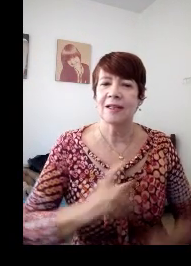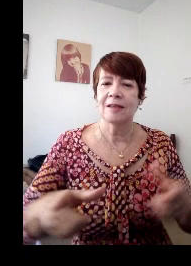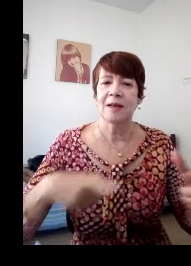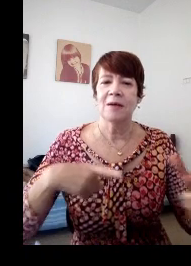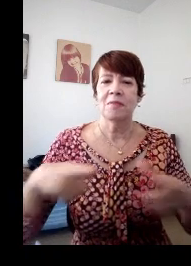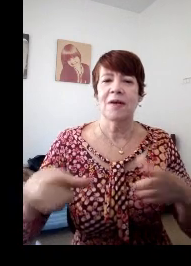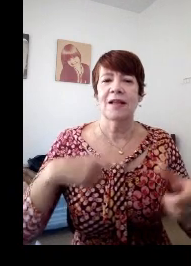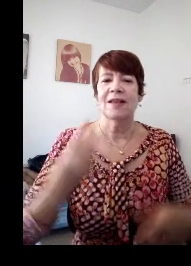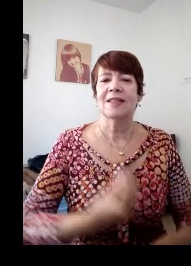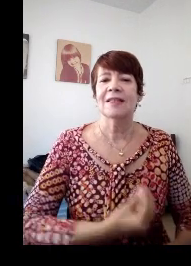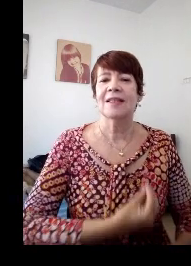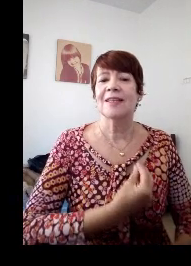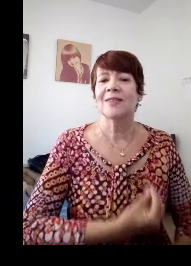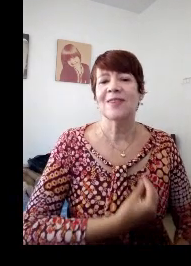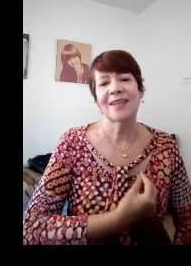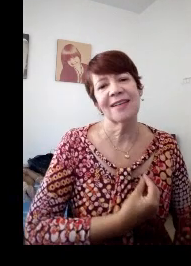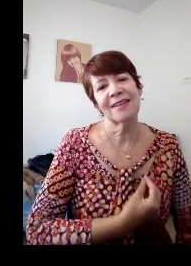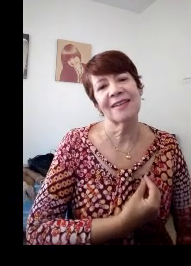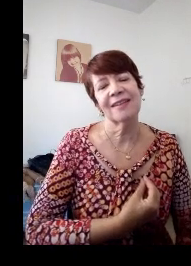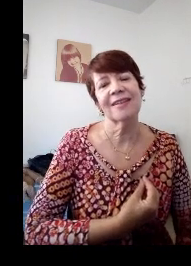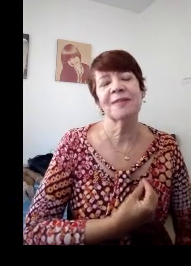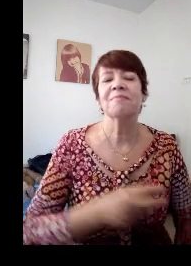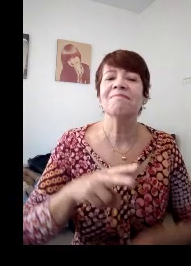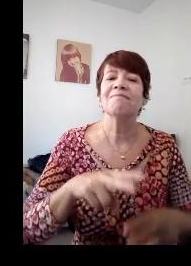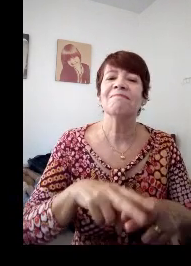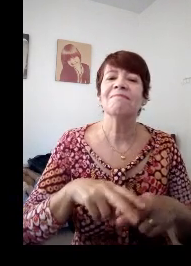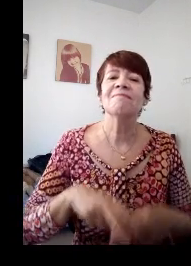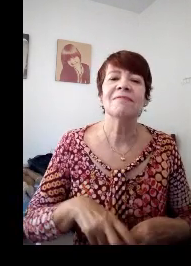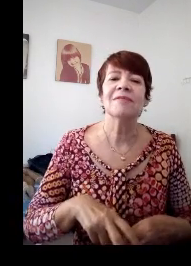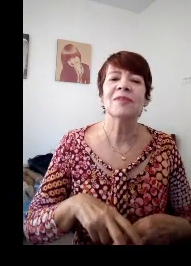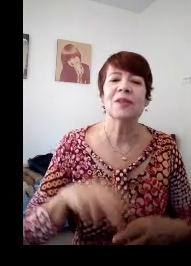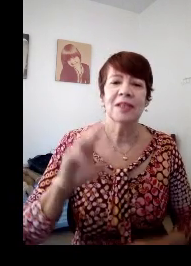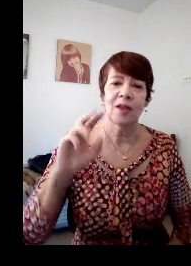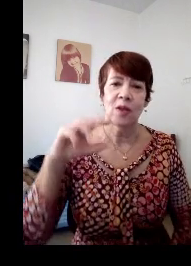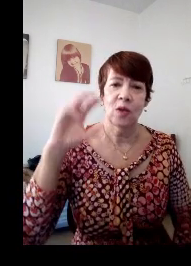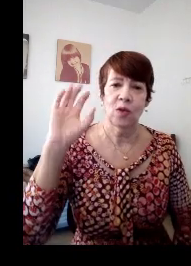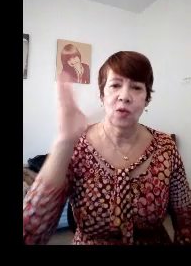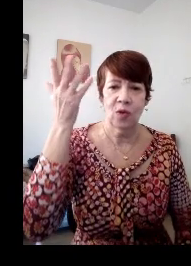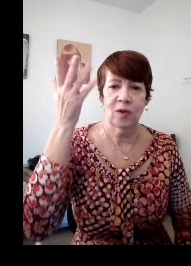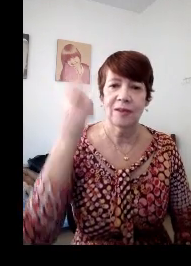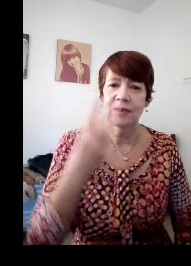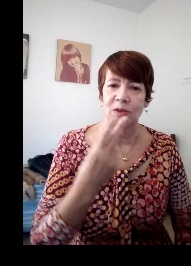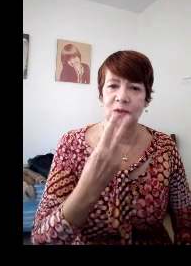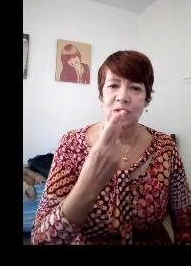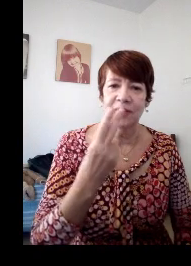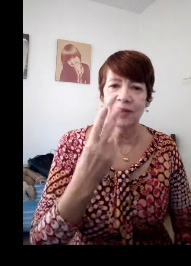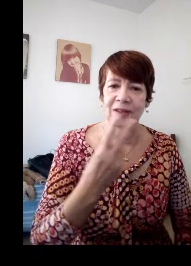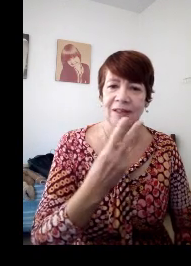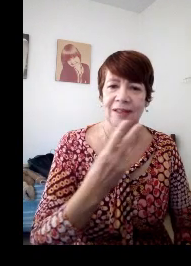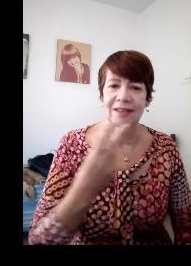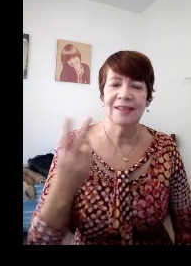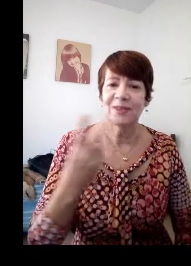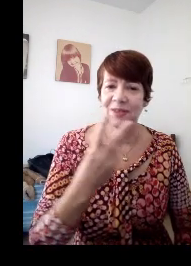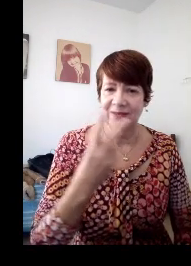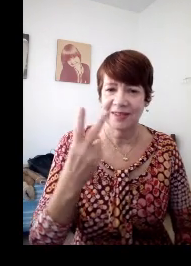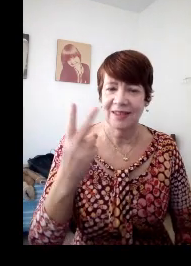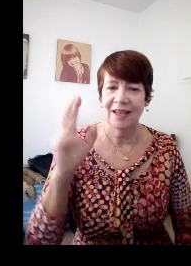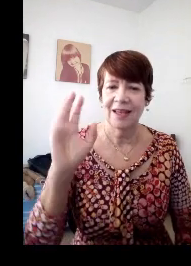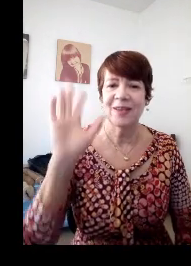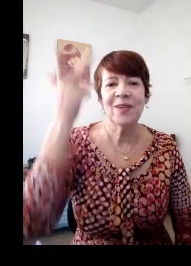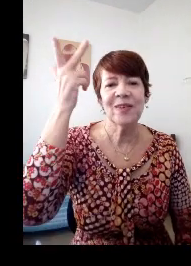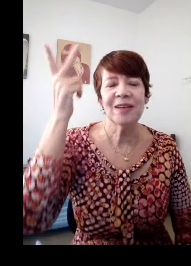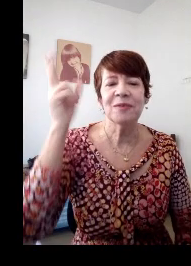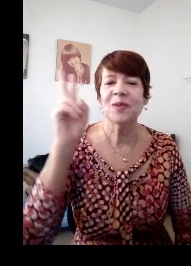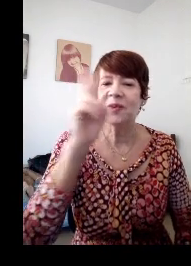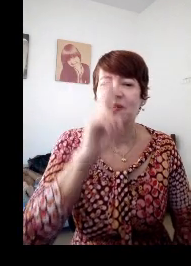ele age nas nossas vidas, é por isso que nós decidimos nos utilizar dessa